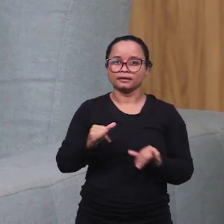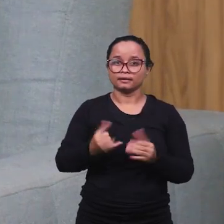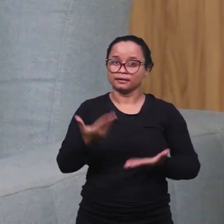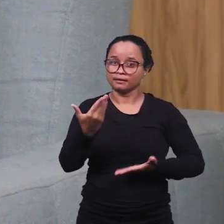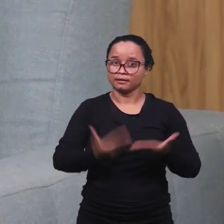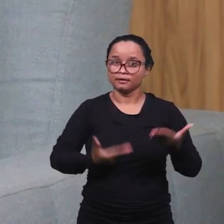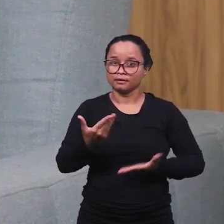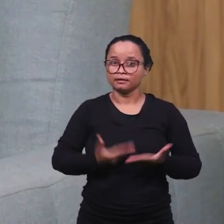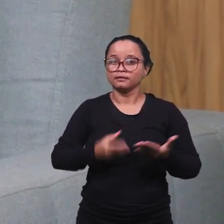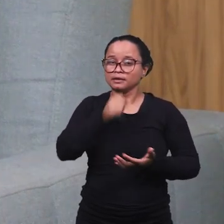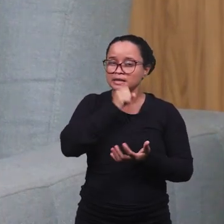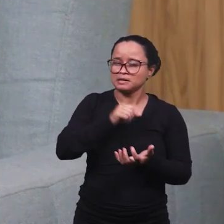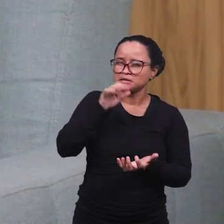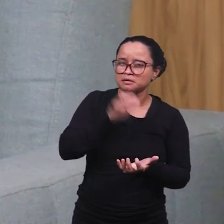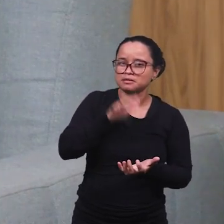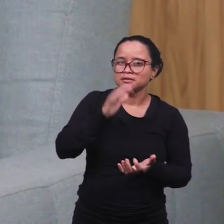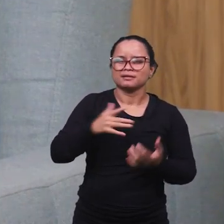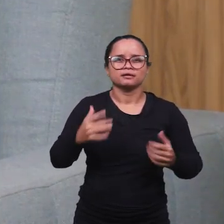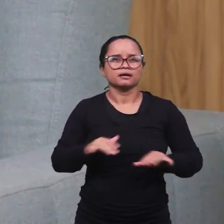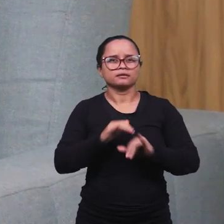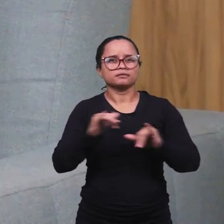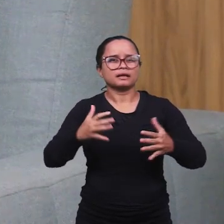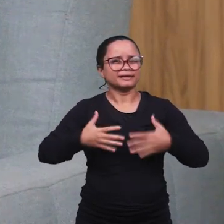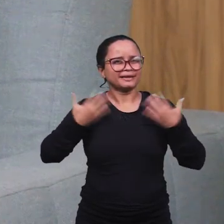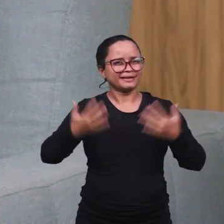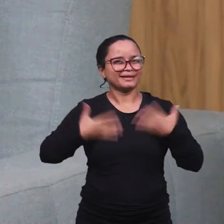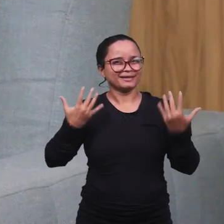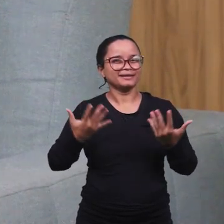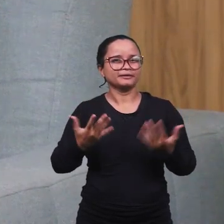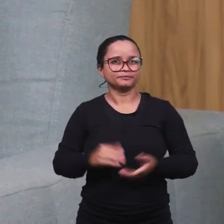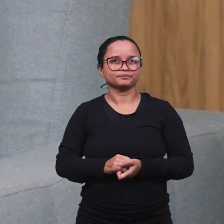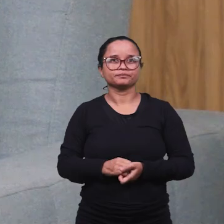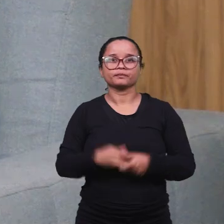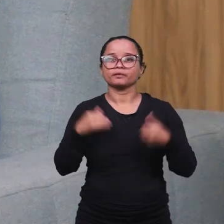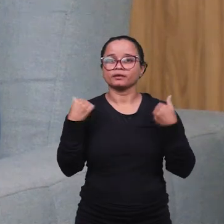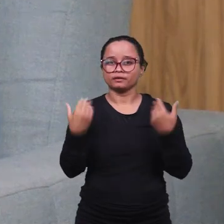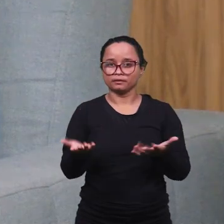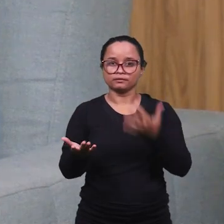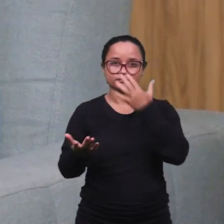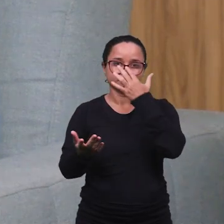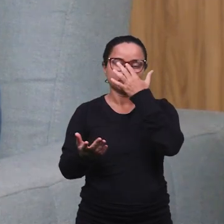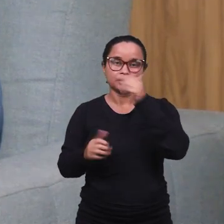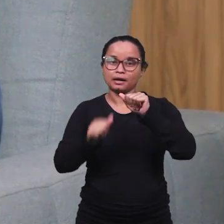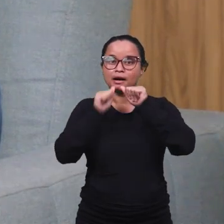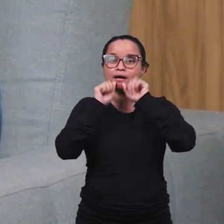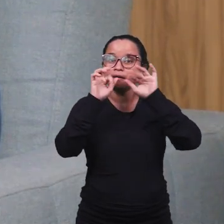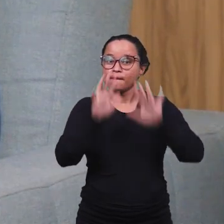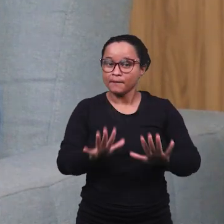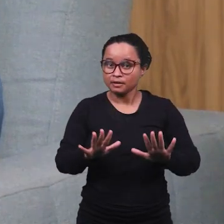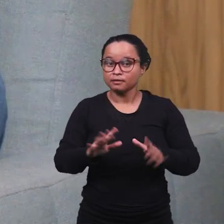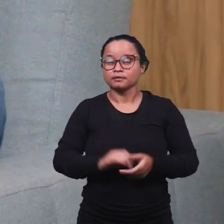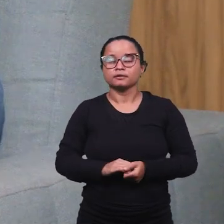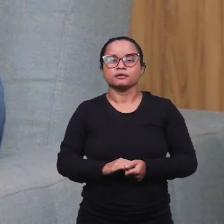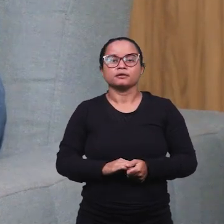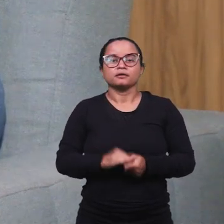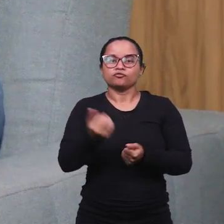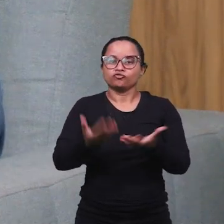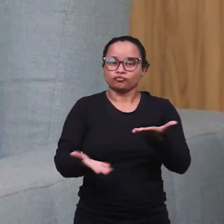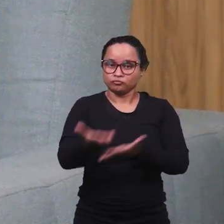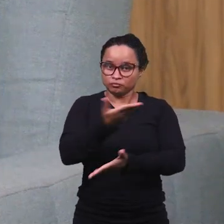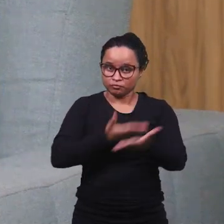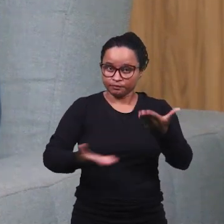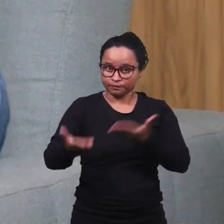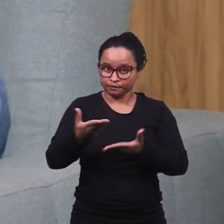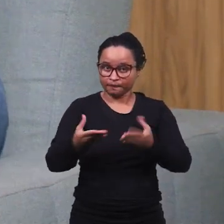experiências, irmãos idosos que realizam a obra com alegria. Nós tivemos aqui então a grande bênção de